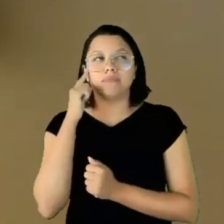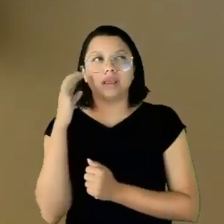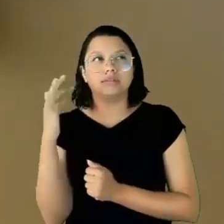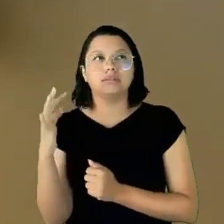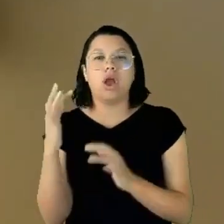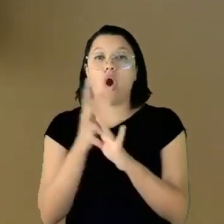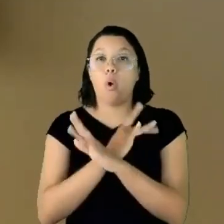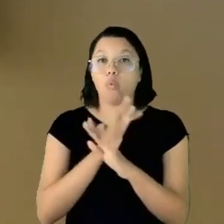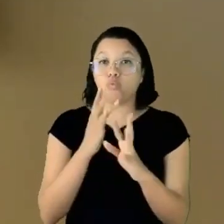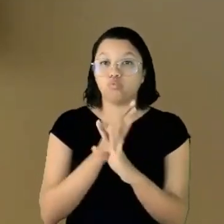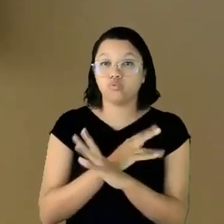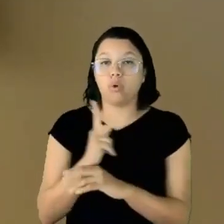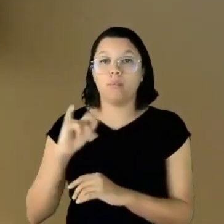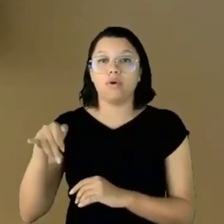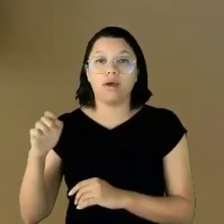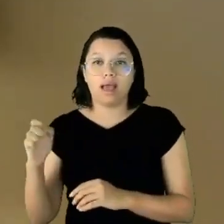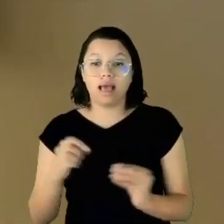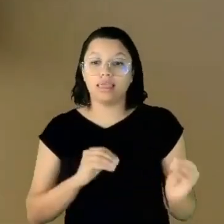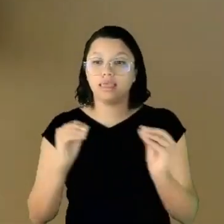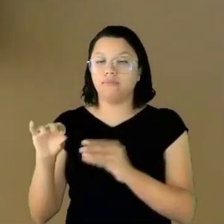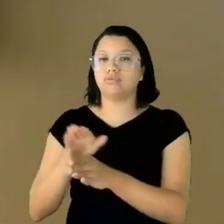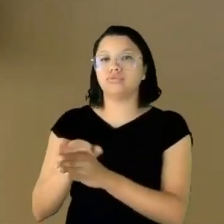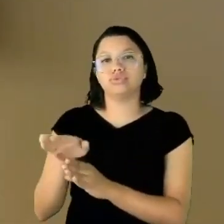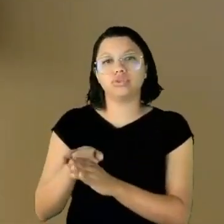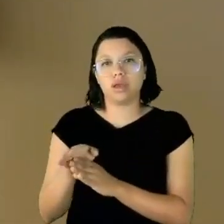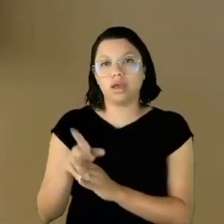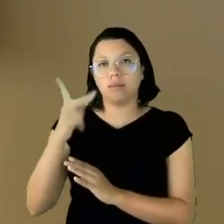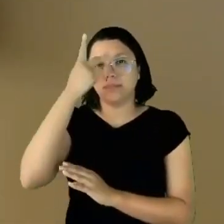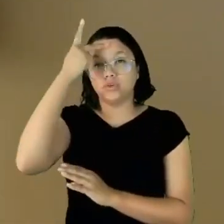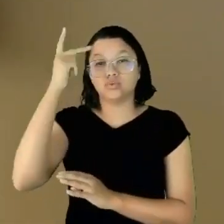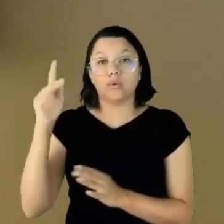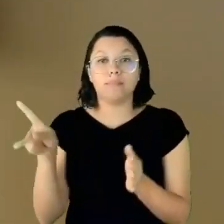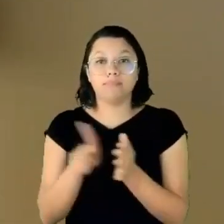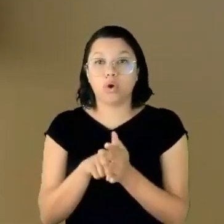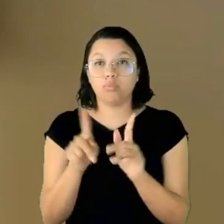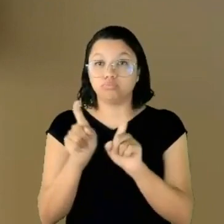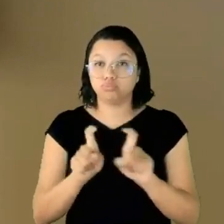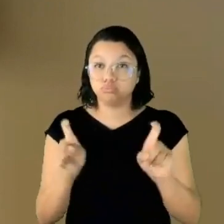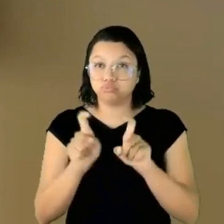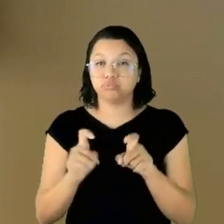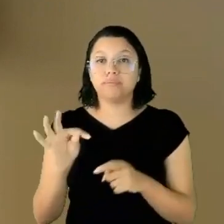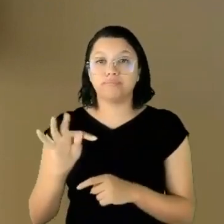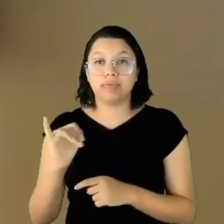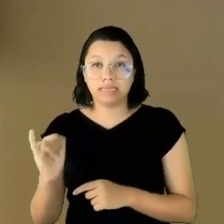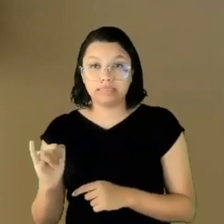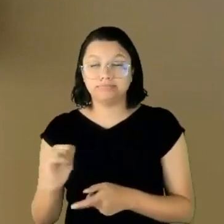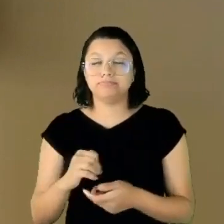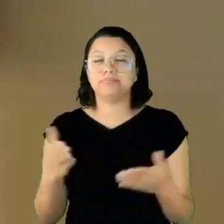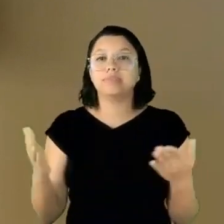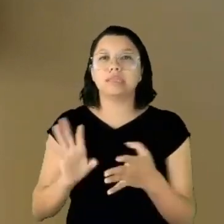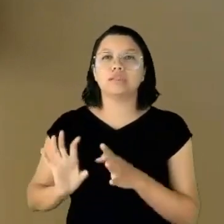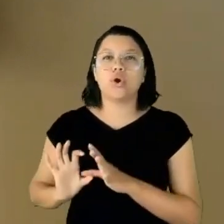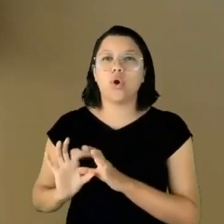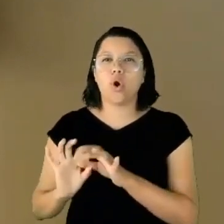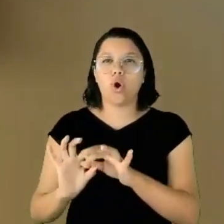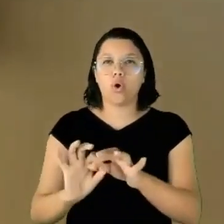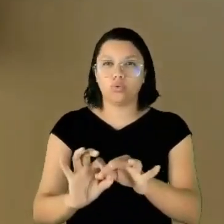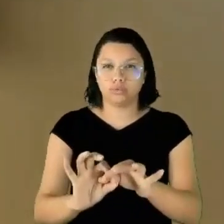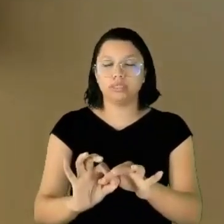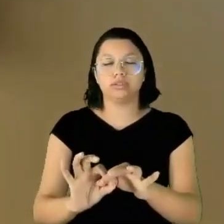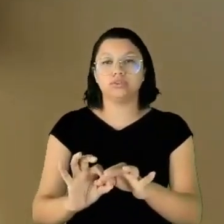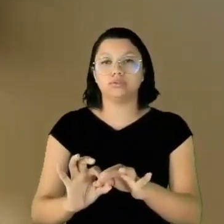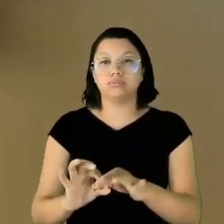repensar até os fluxos do PJE levar sugestões para o pessoal da TI porque nesse contexto